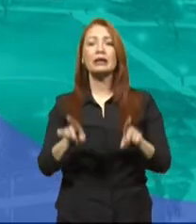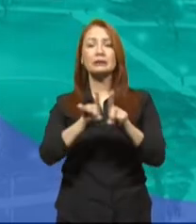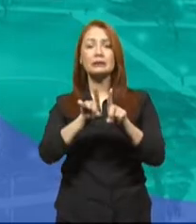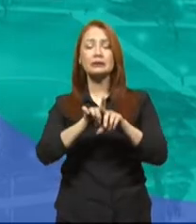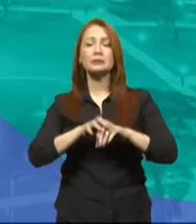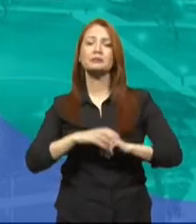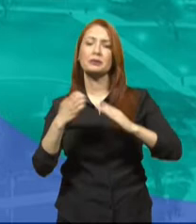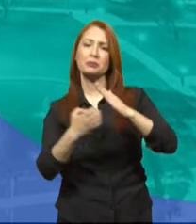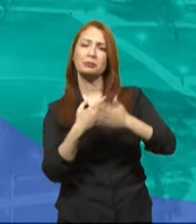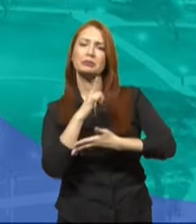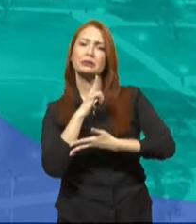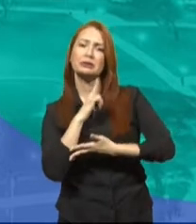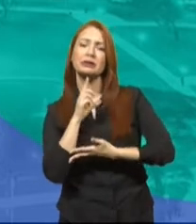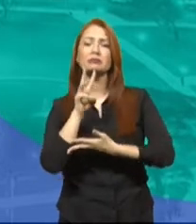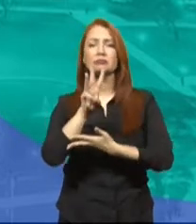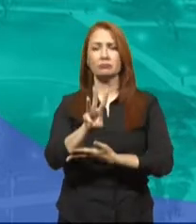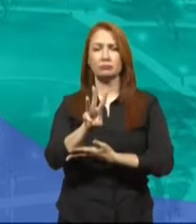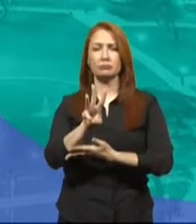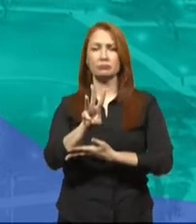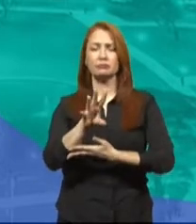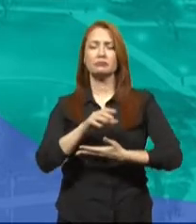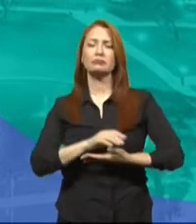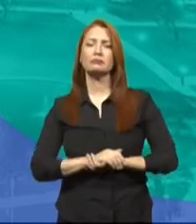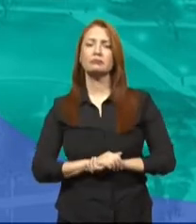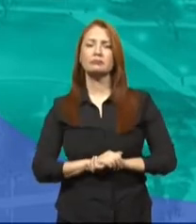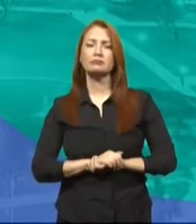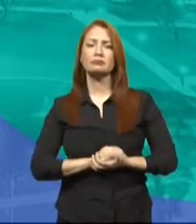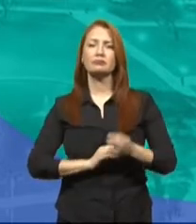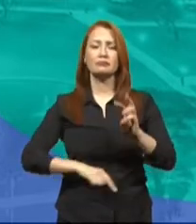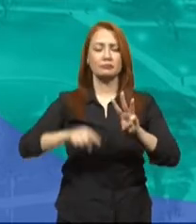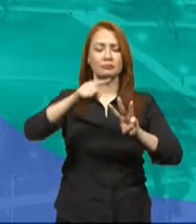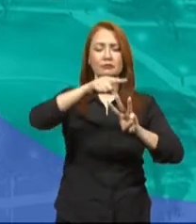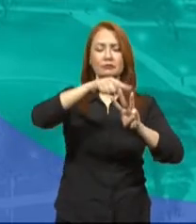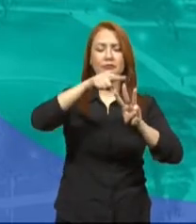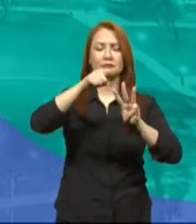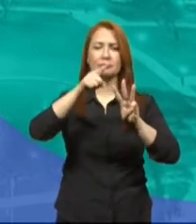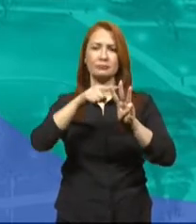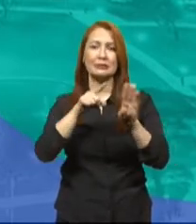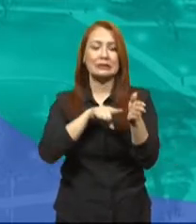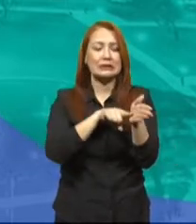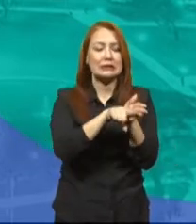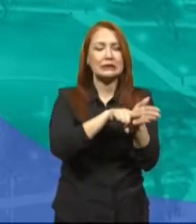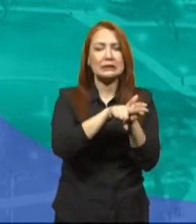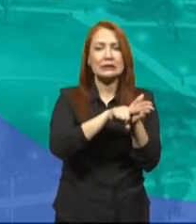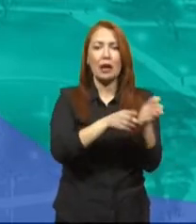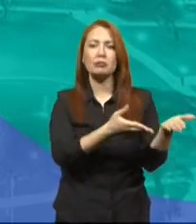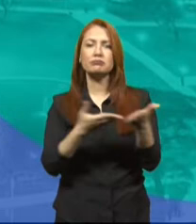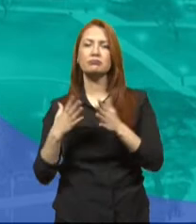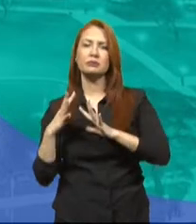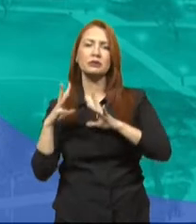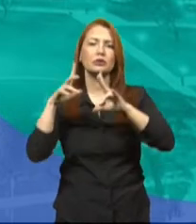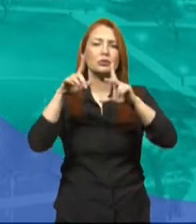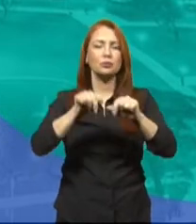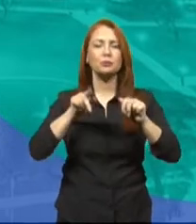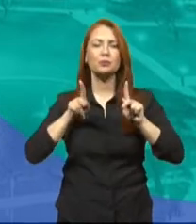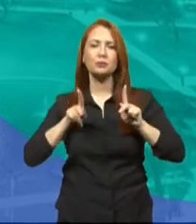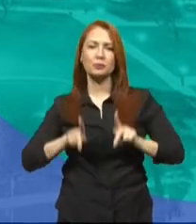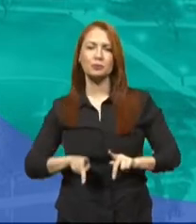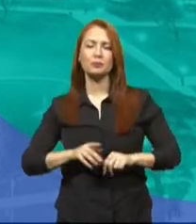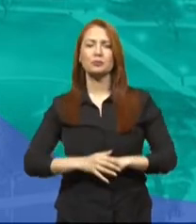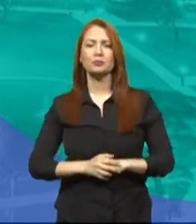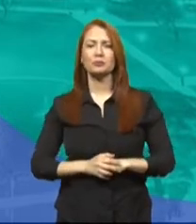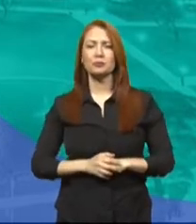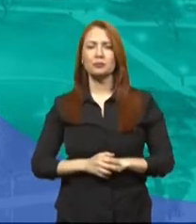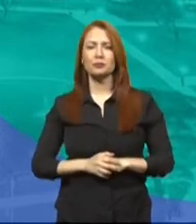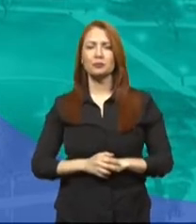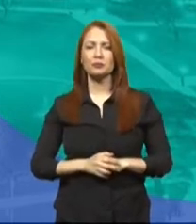de três unidades de triagem, para atender todo esse público hoje que fica em